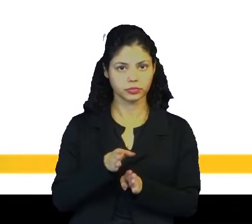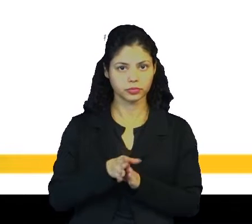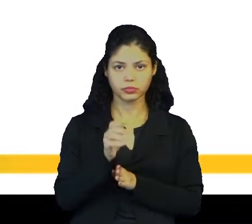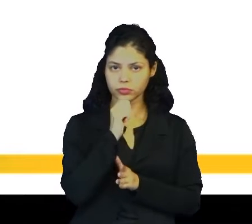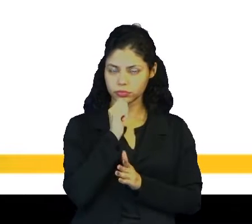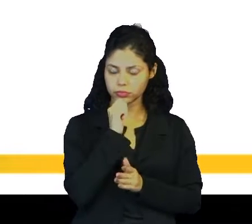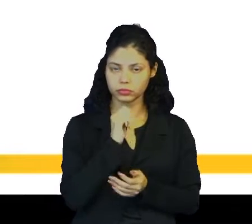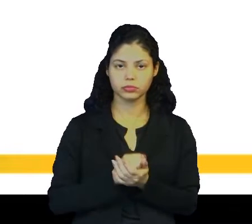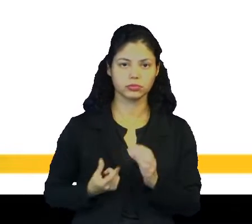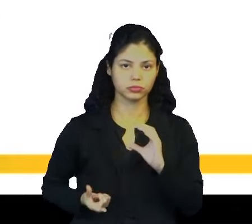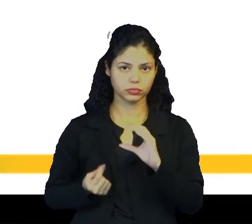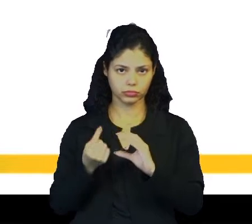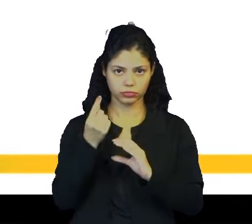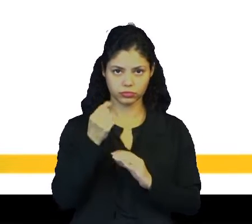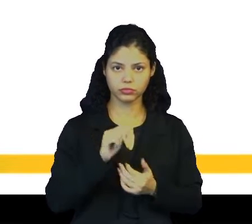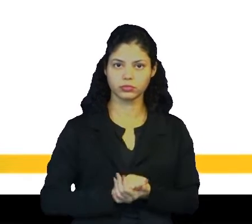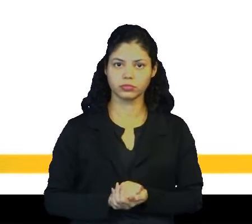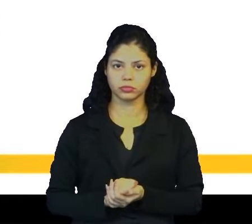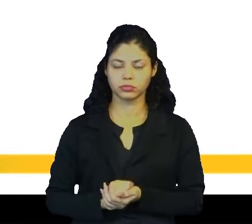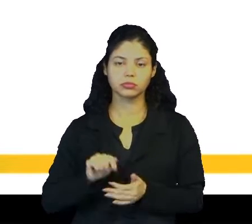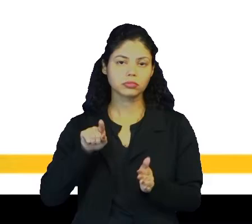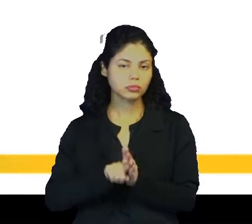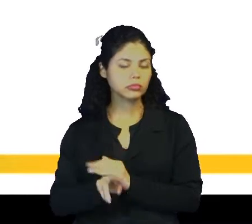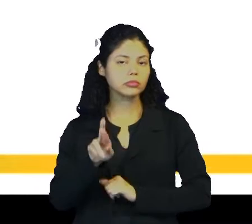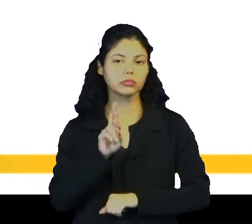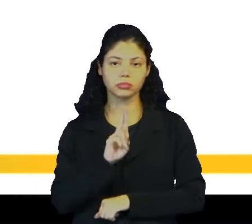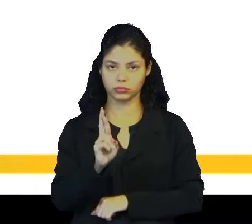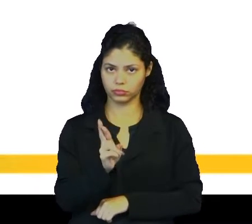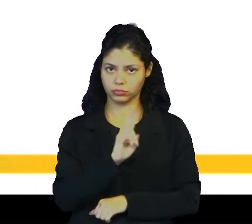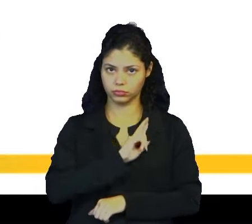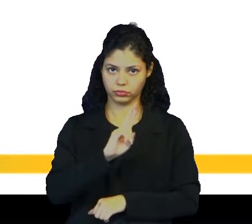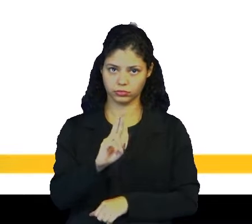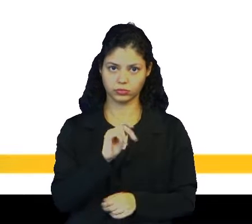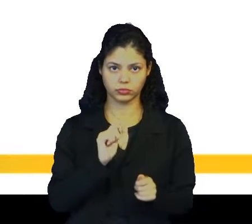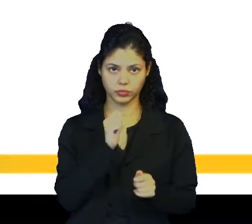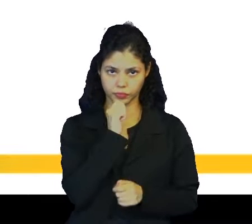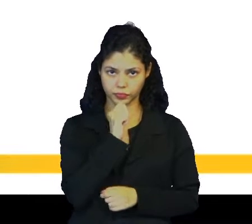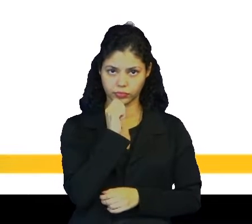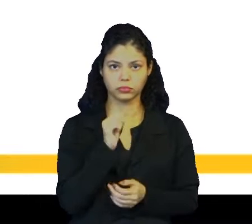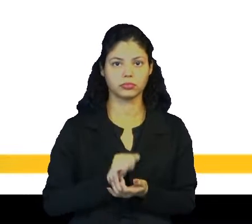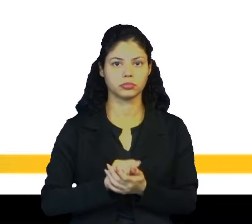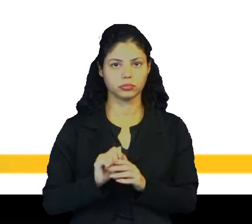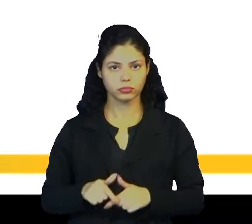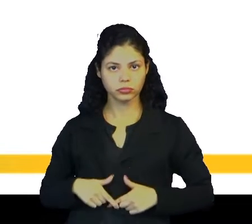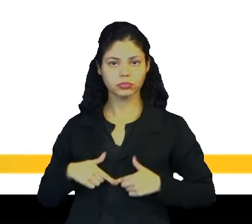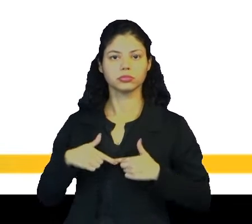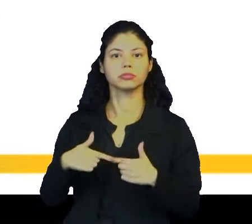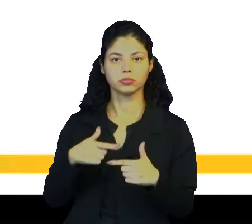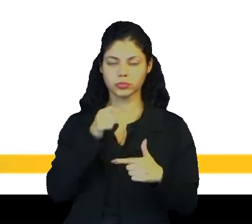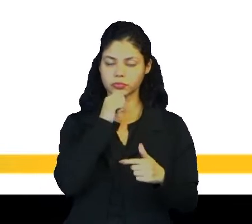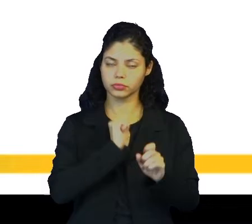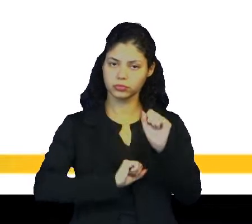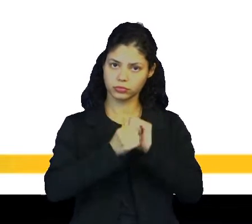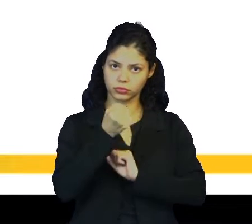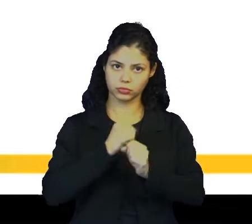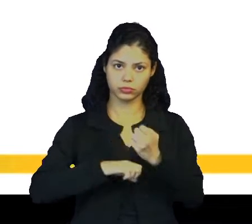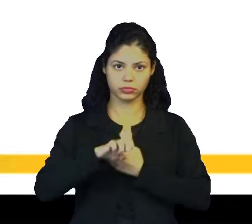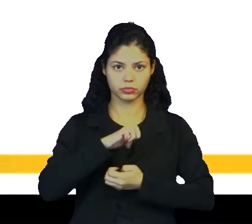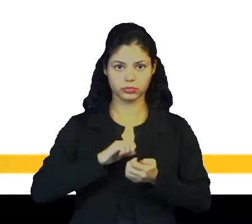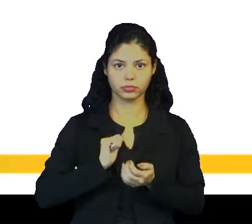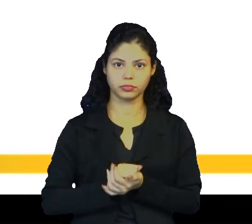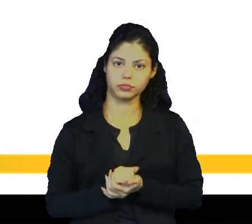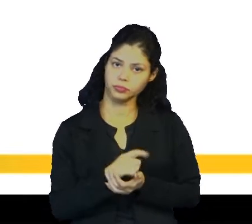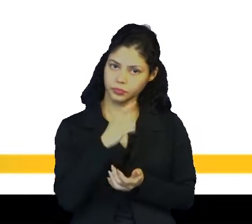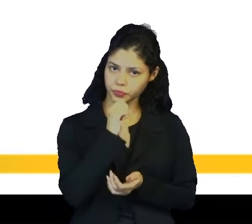do capitalismo. As questões políticas e religiosas foram modificadas e impulsionaram as revoluções industriais.